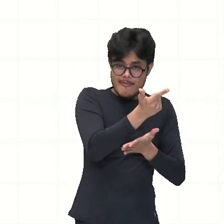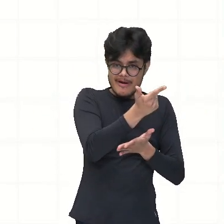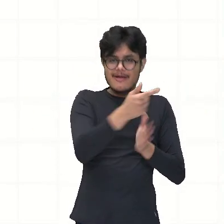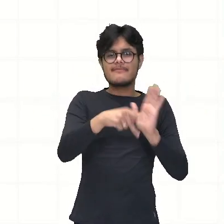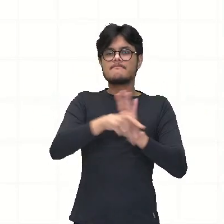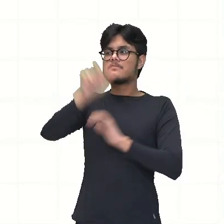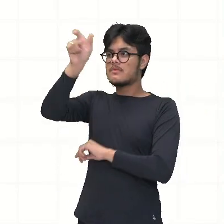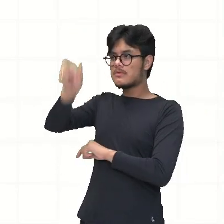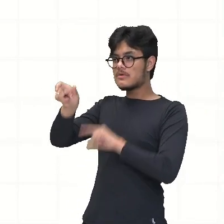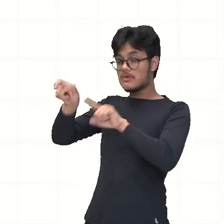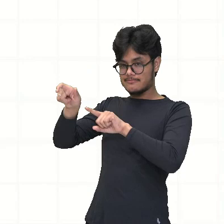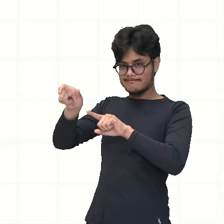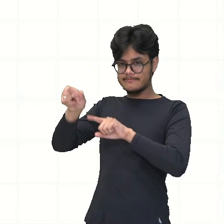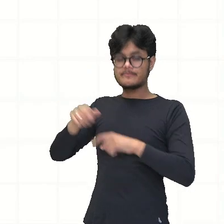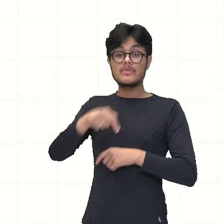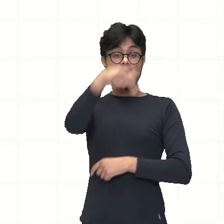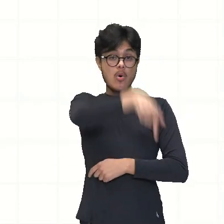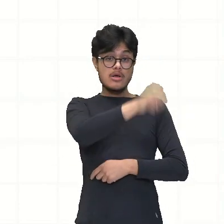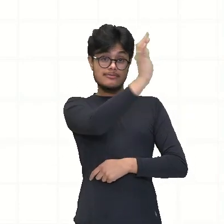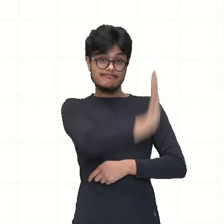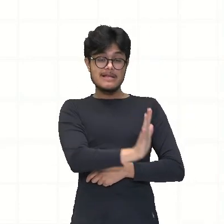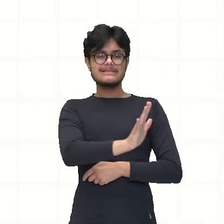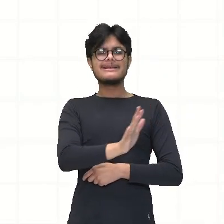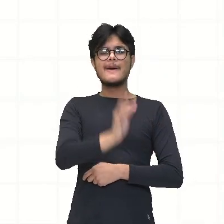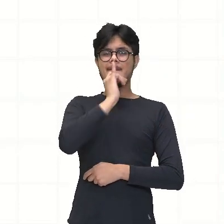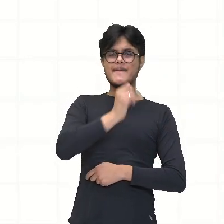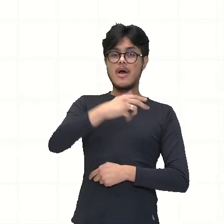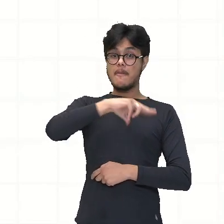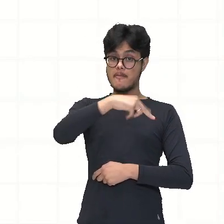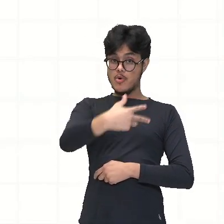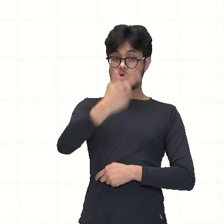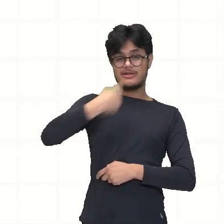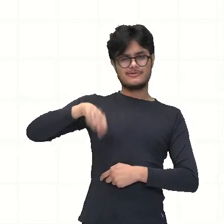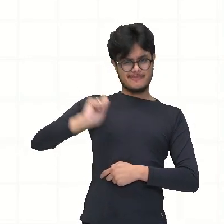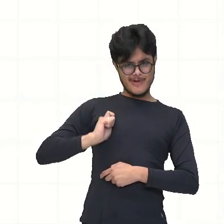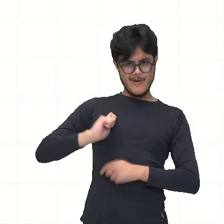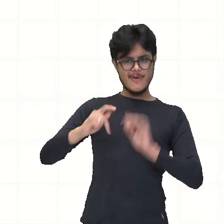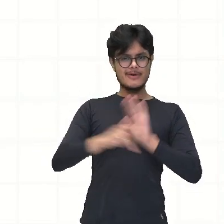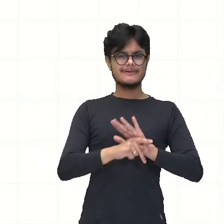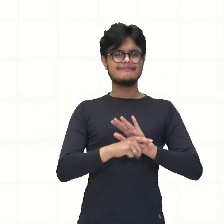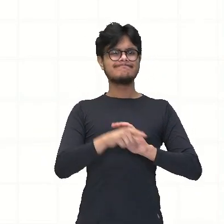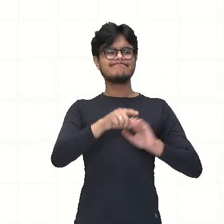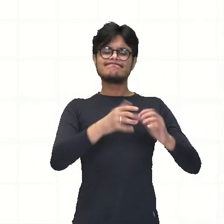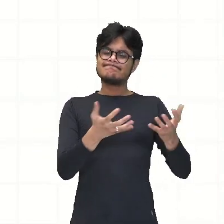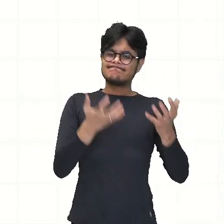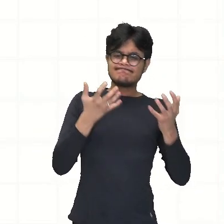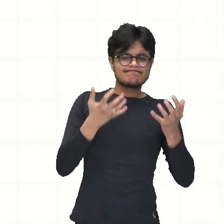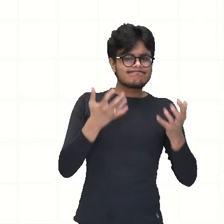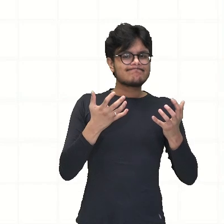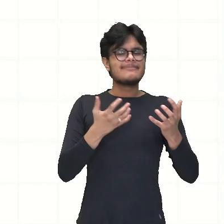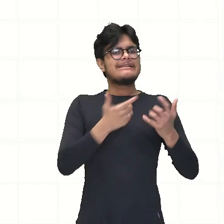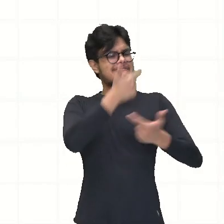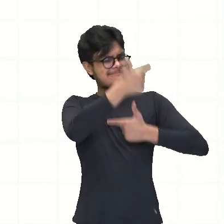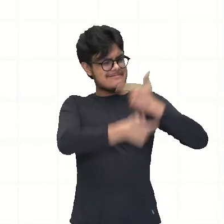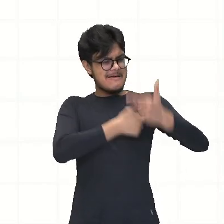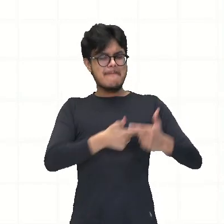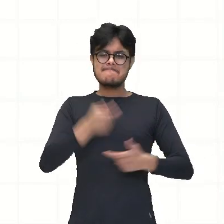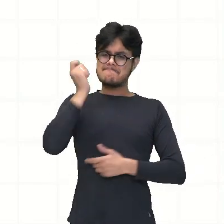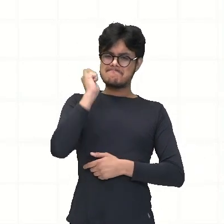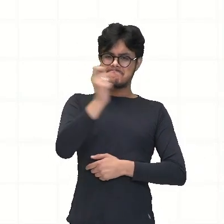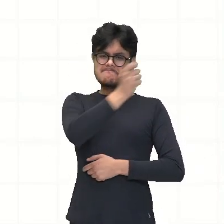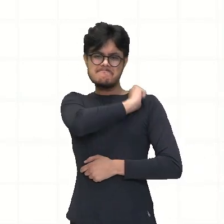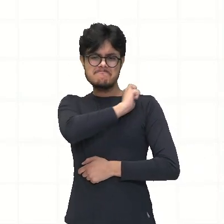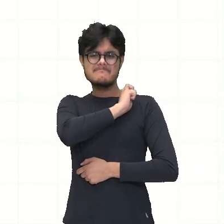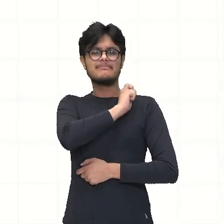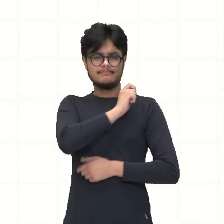portugueses, chegaram aqui no Brasil, e aí inicialmente eles exploravam a mão de obra, escravizavam,